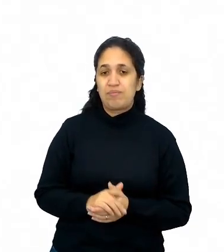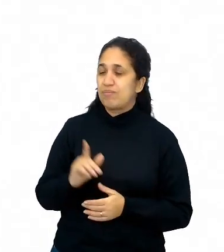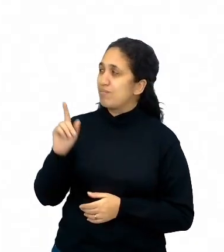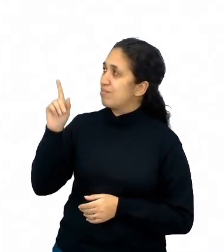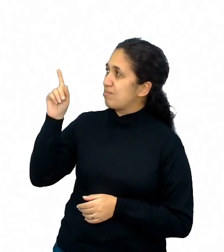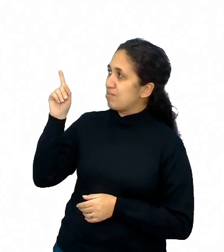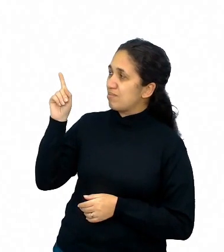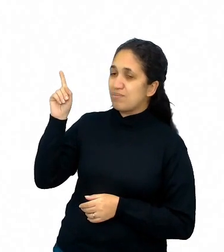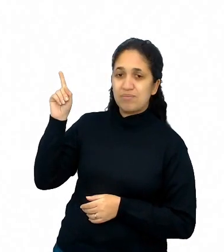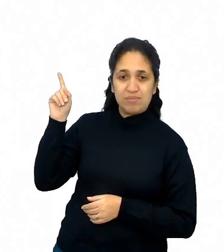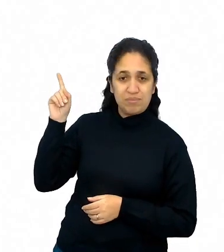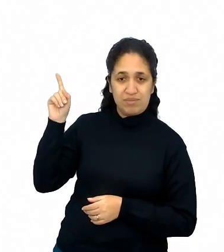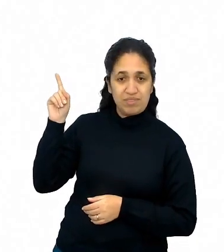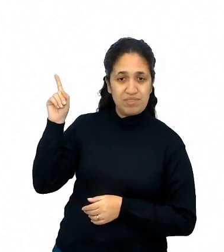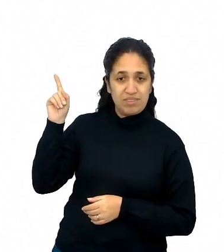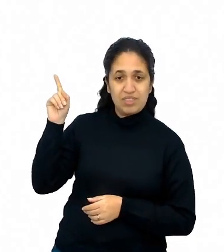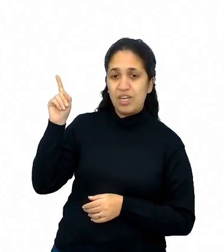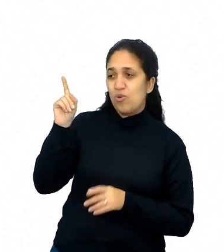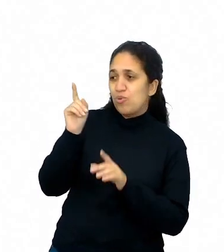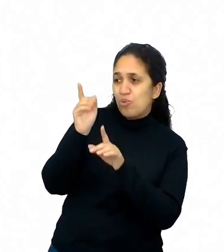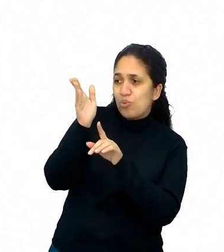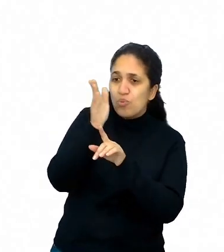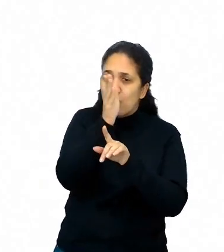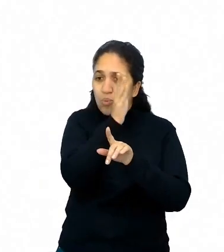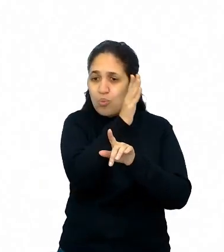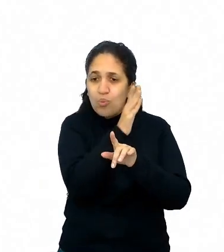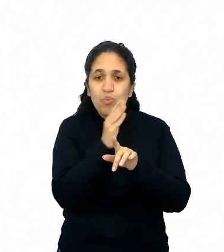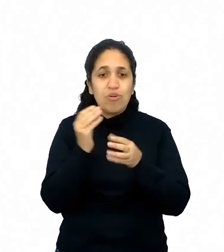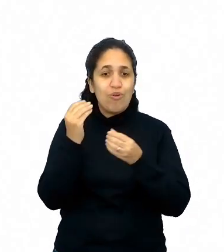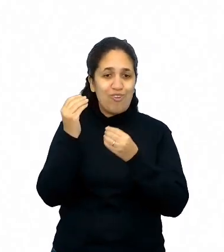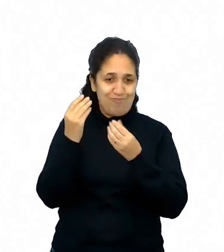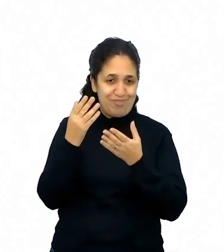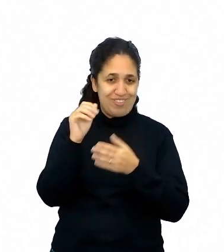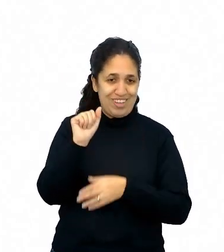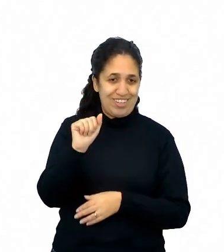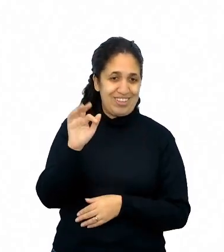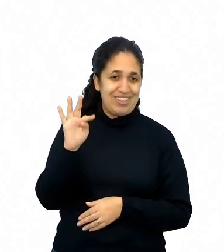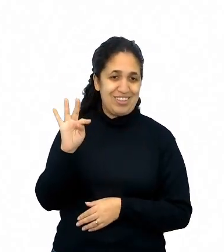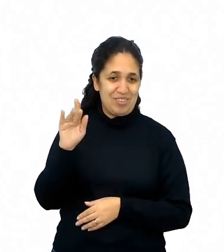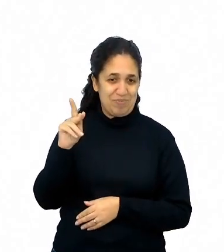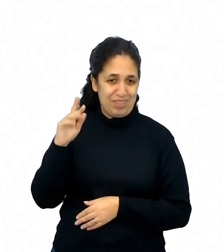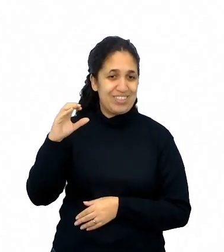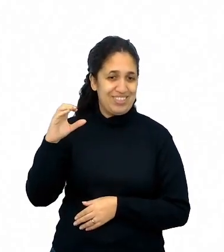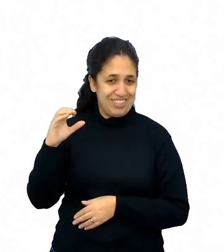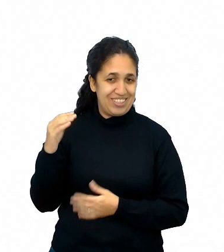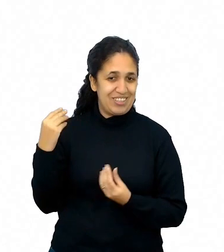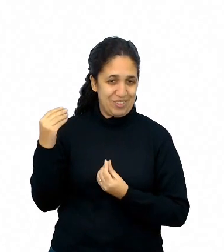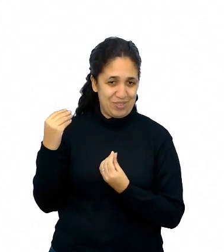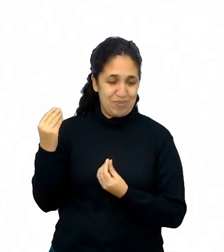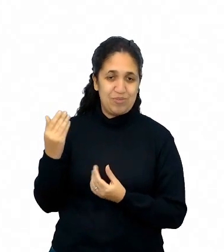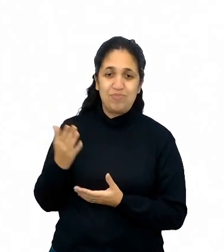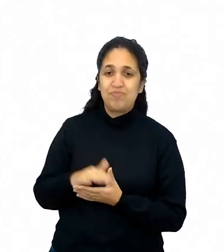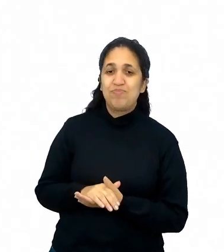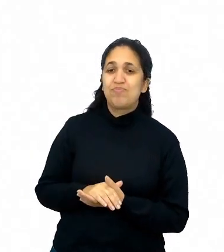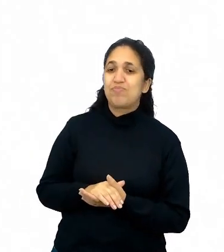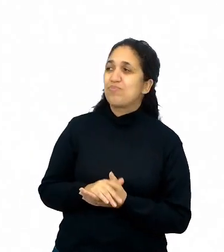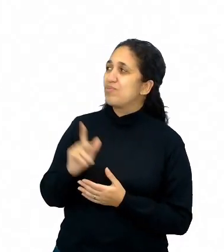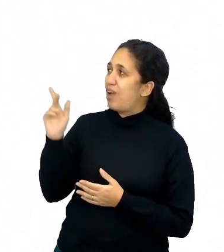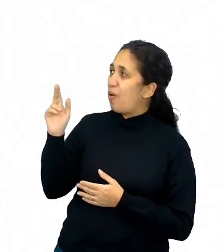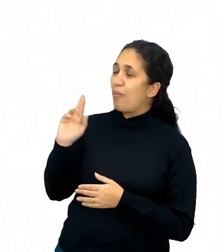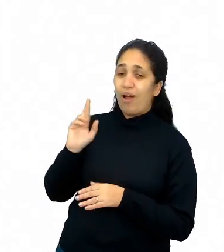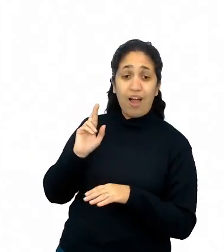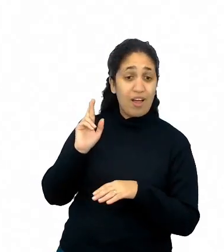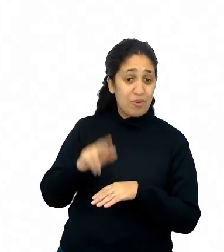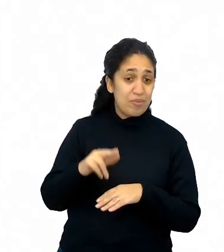Agora aqui é o esquema das nossas ATPCs, como elas funcionam, né? O Programa de